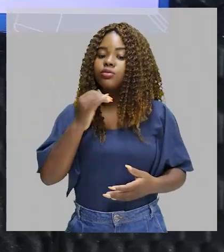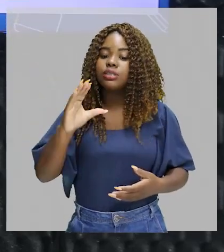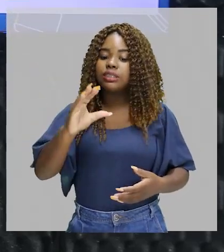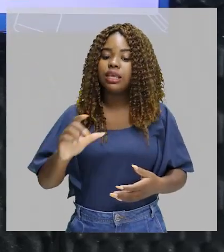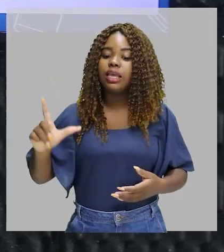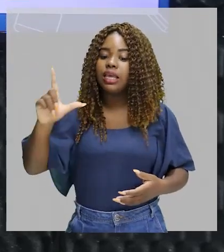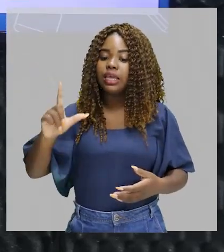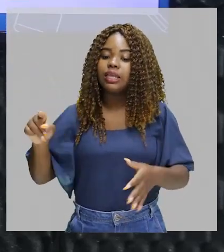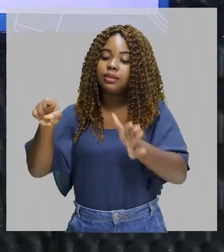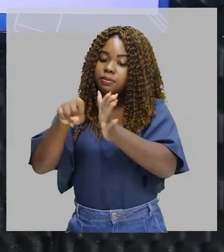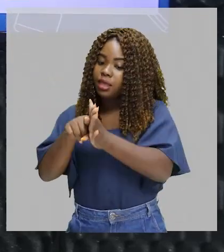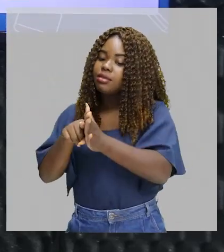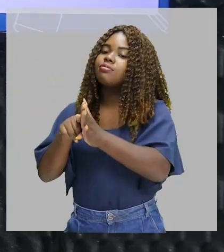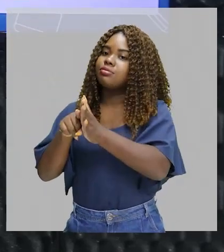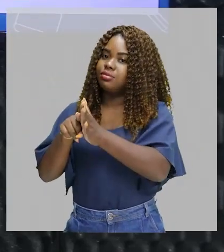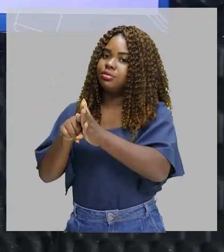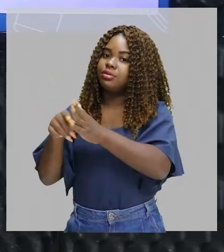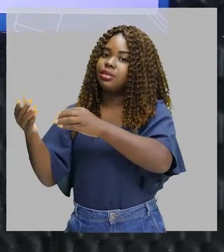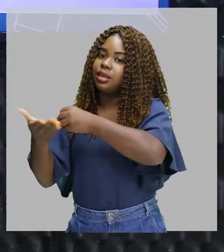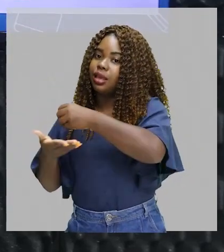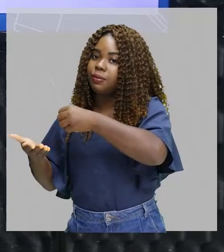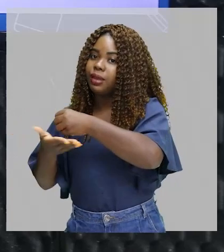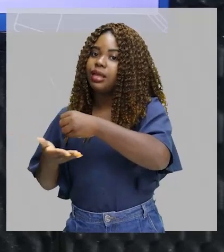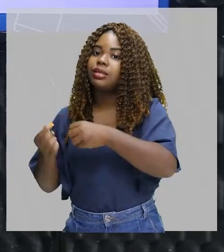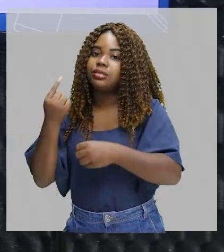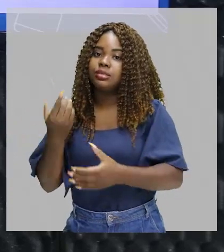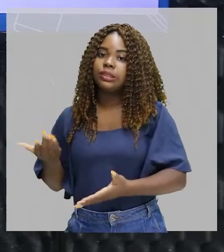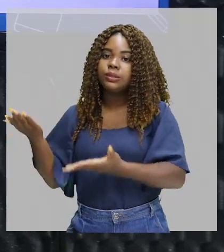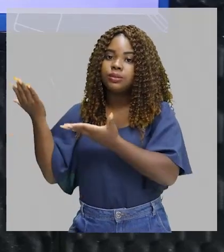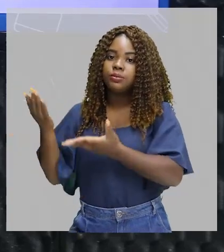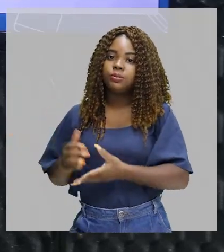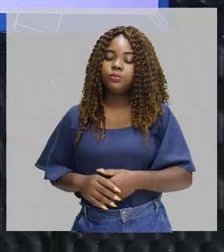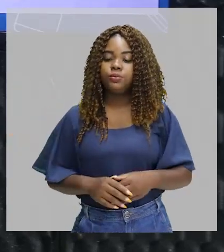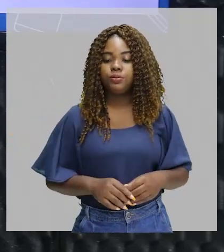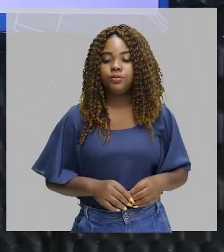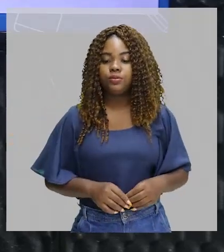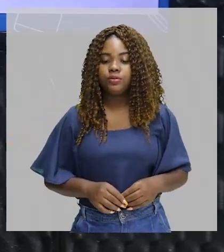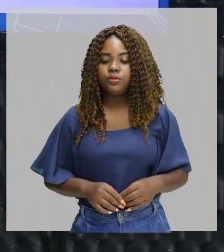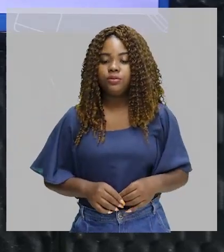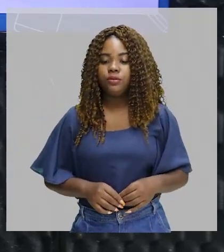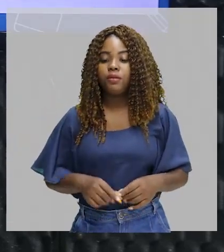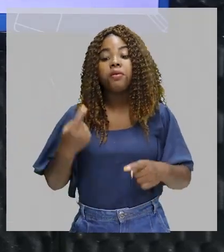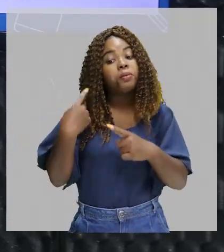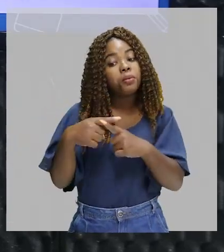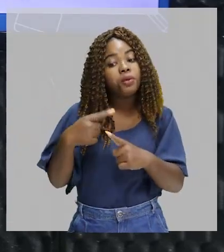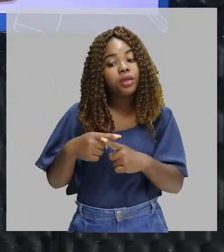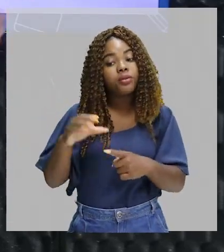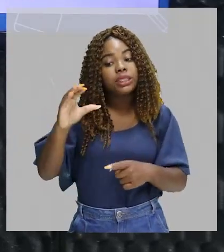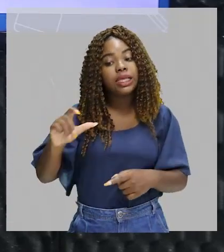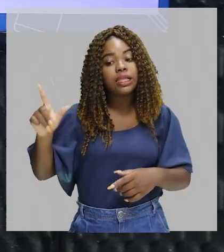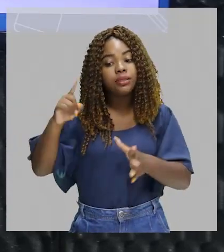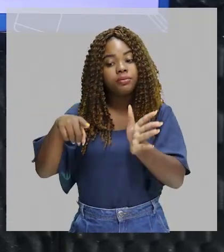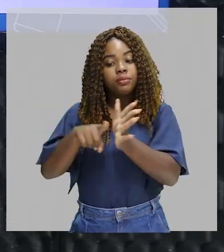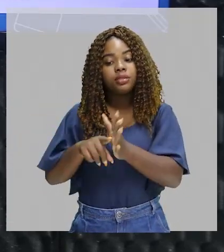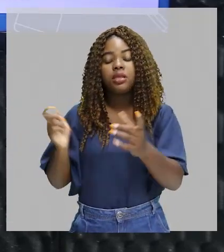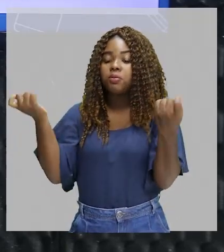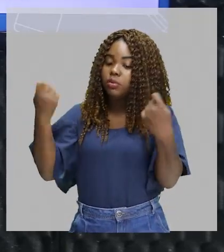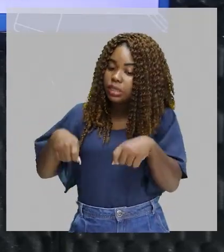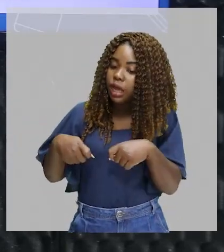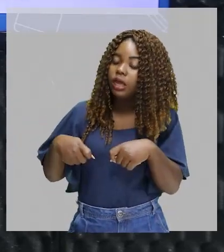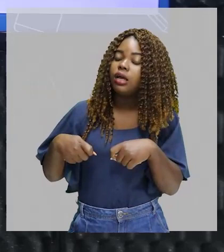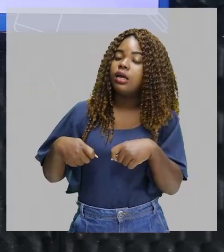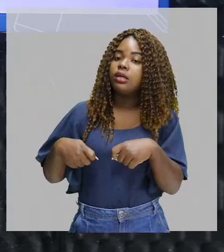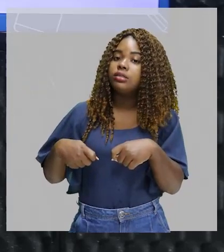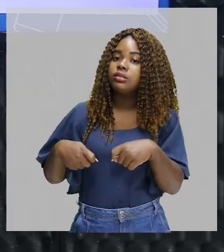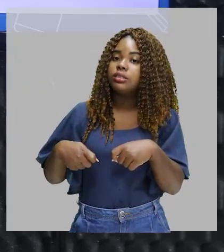O Cl- é a base conjugada do HCl, porque o Cl- é aquele que pode